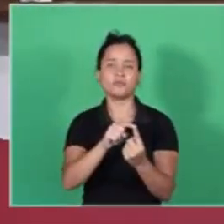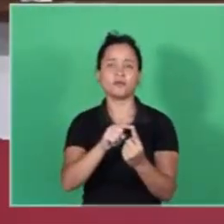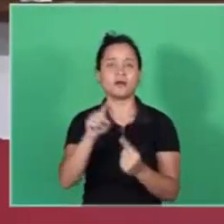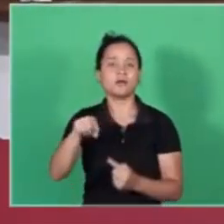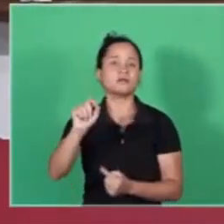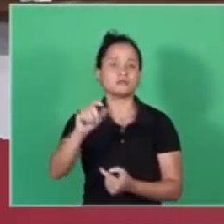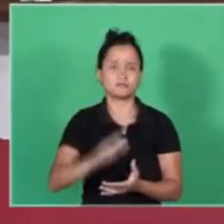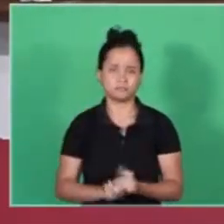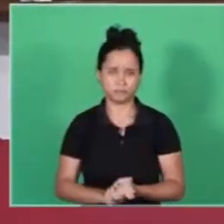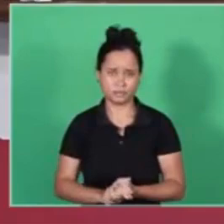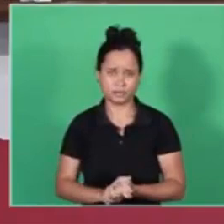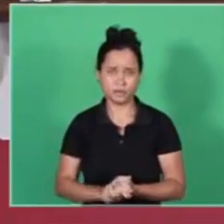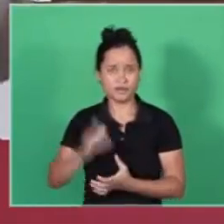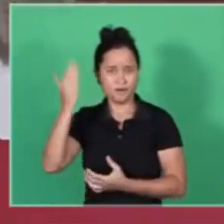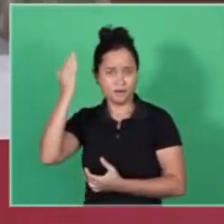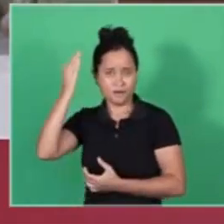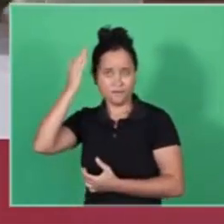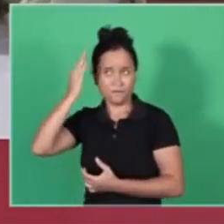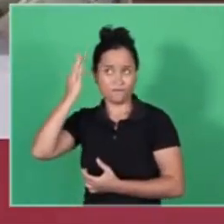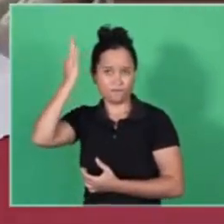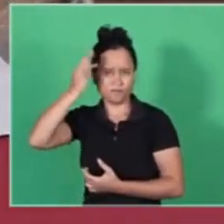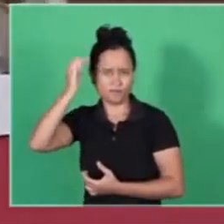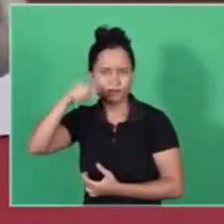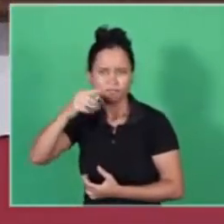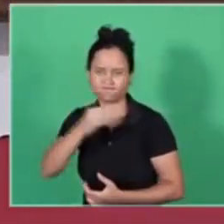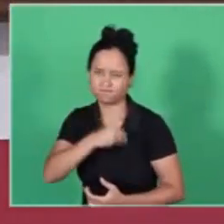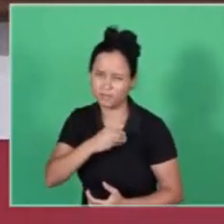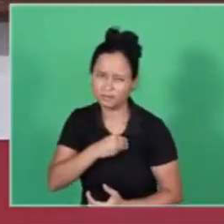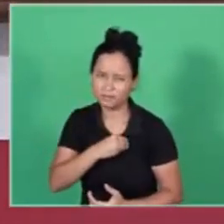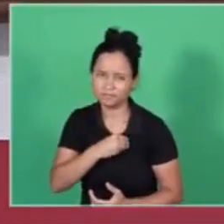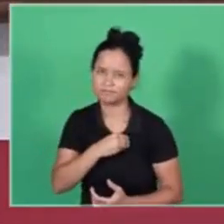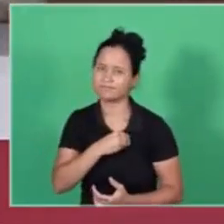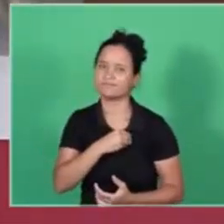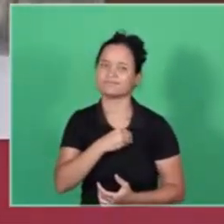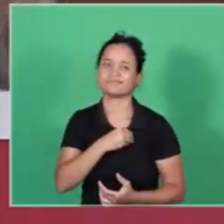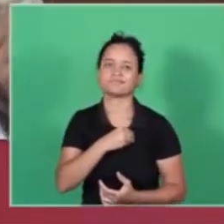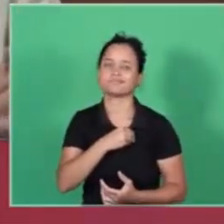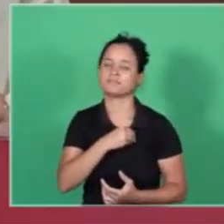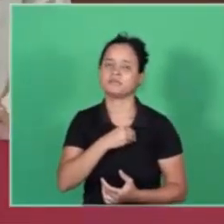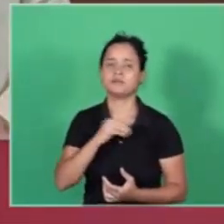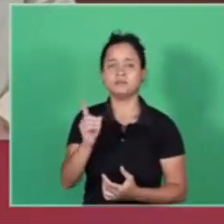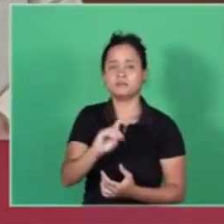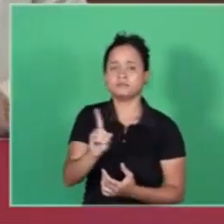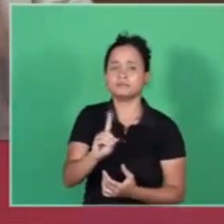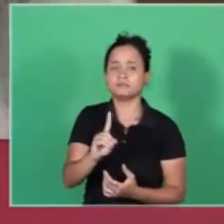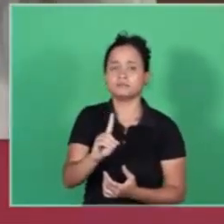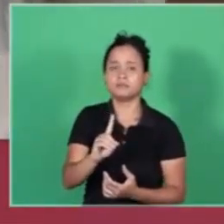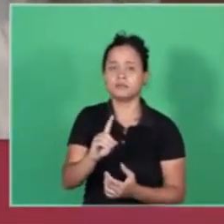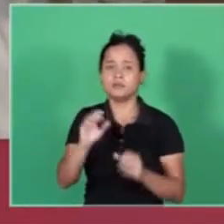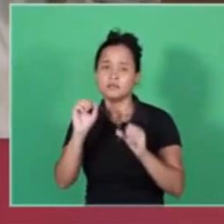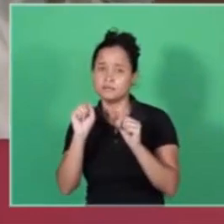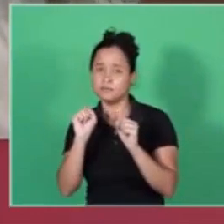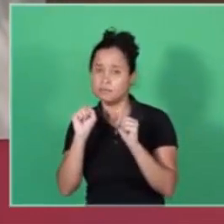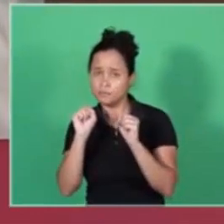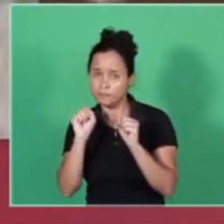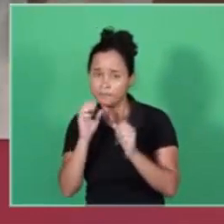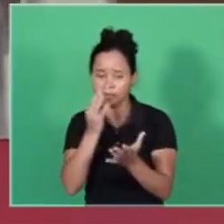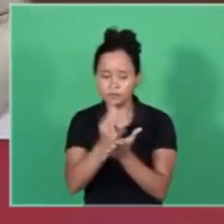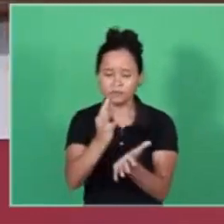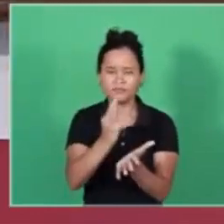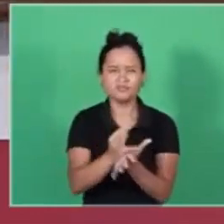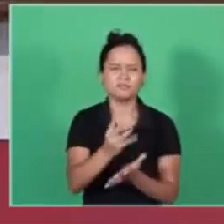Filosofia é pecado? Não, filosofia é filosofia. Você pode ser filósofo, qualquer um pode ser filósofo. Teologia é pecado? Sei